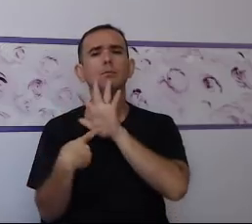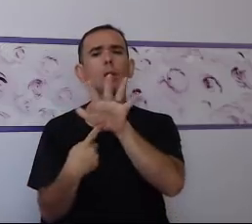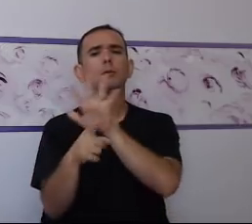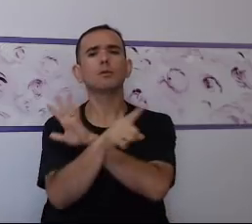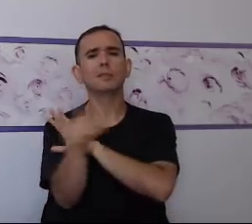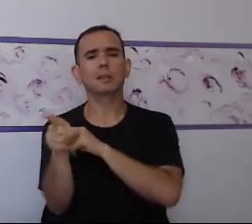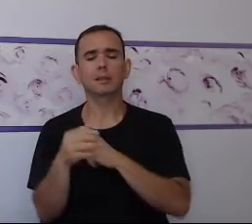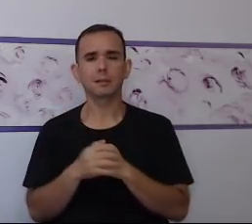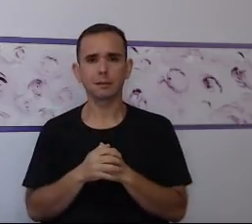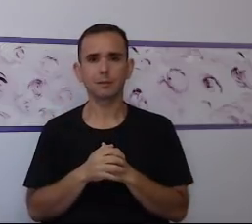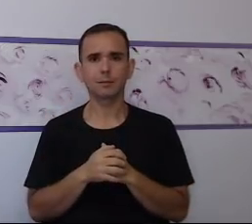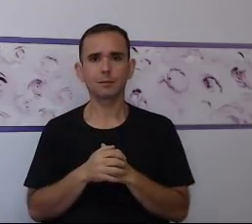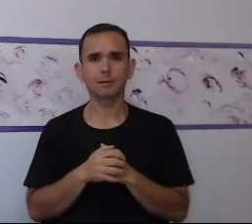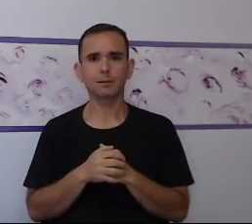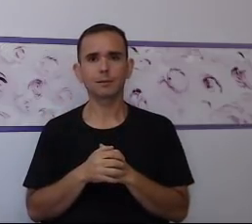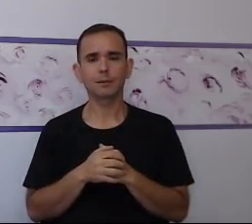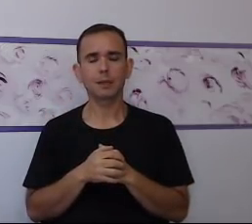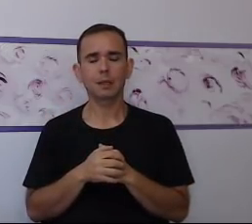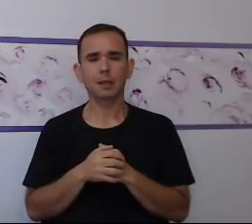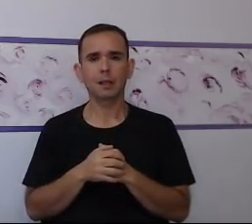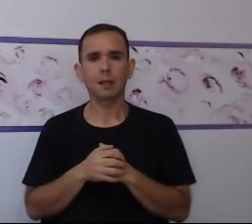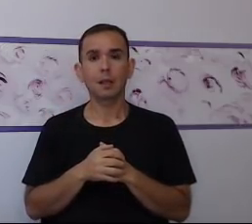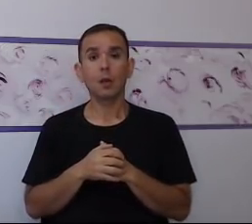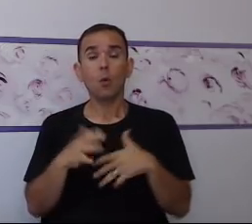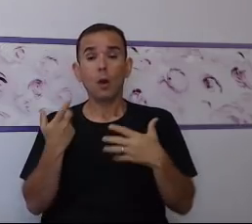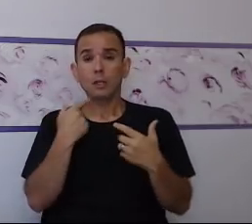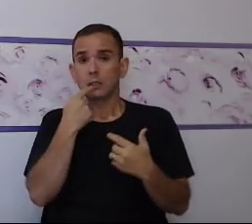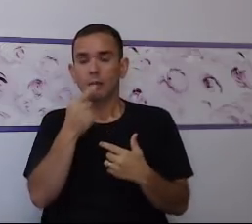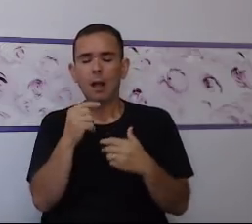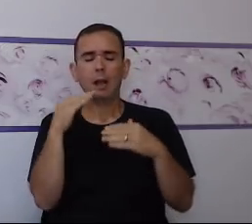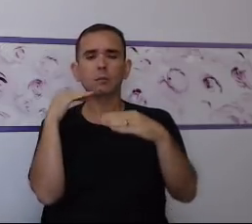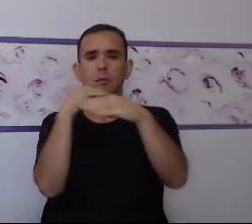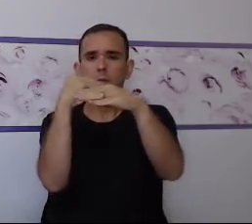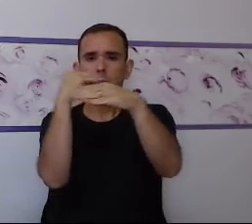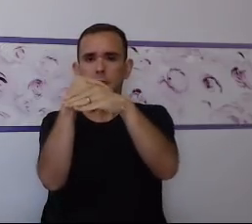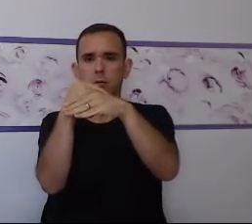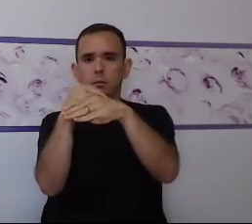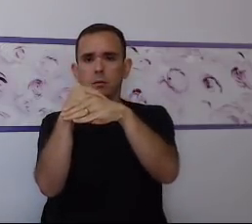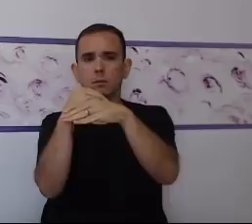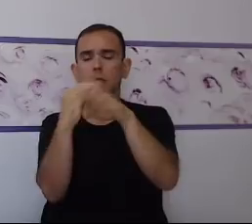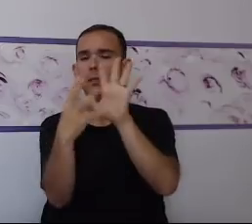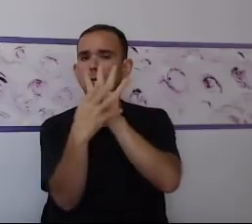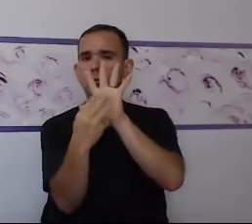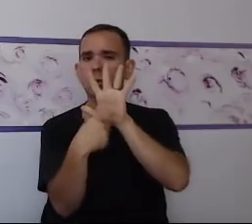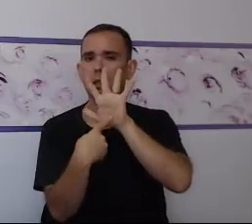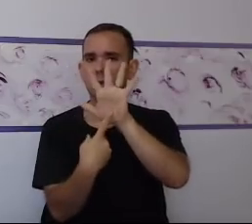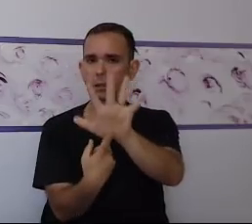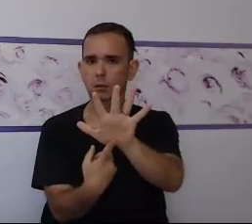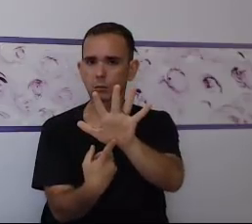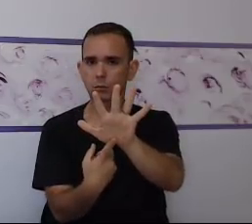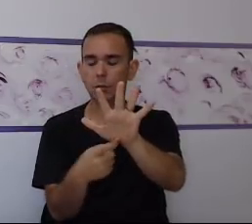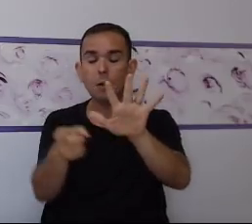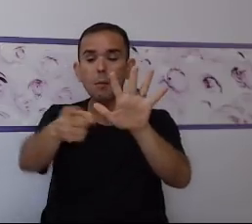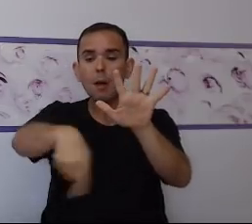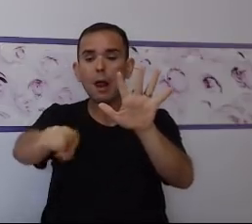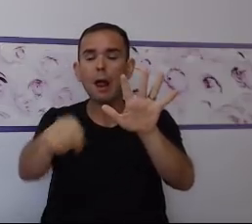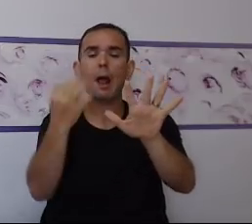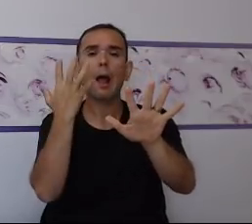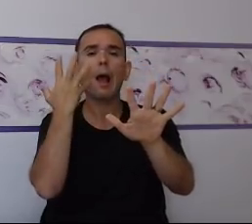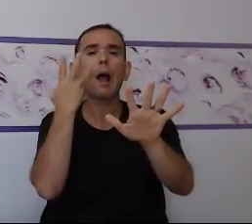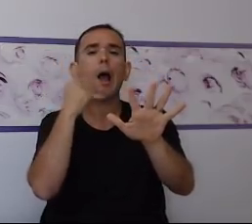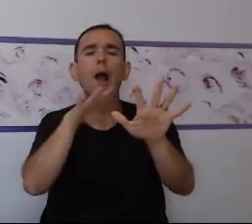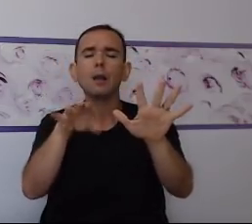agora. Quando a gente trabalha o pareamento, a gente dá um modelo para que a criança